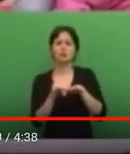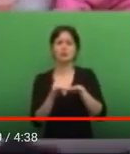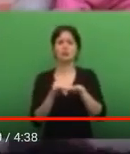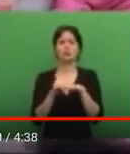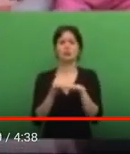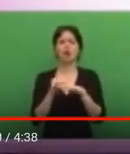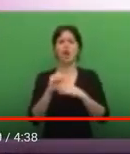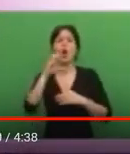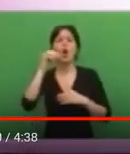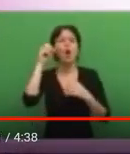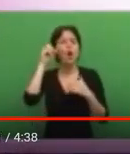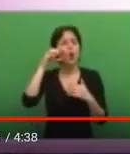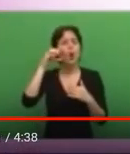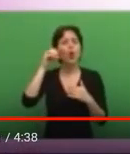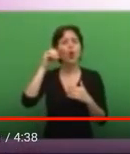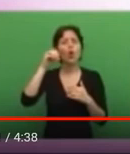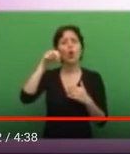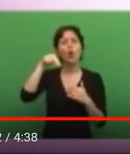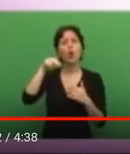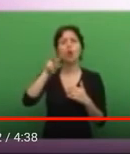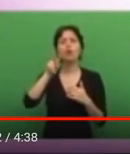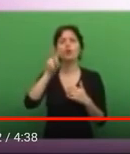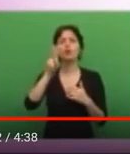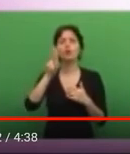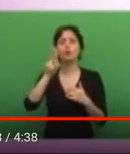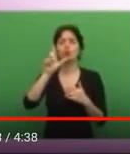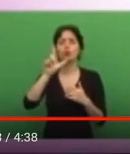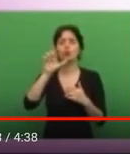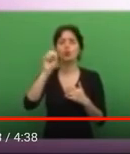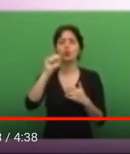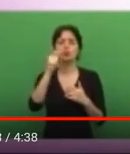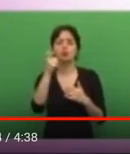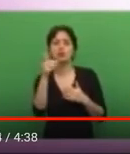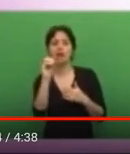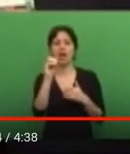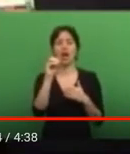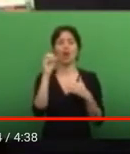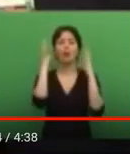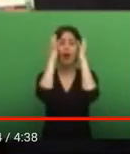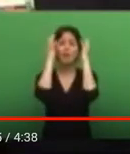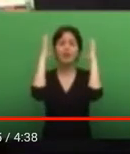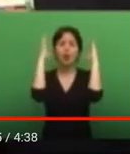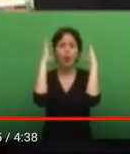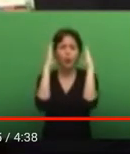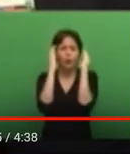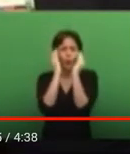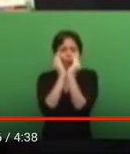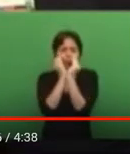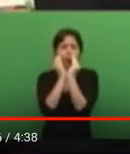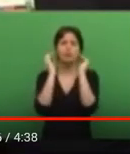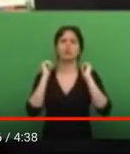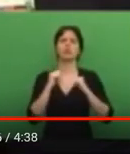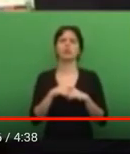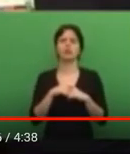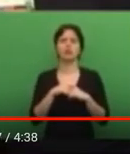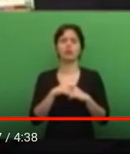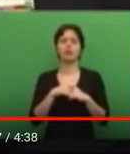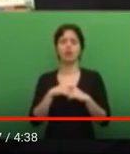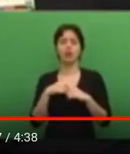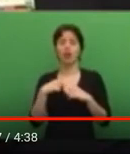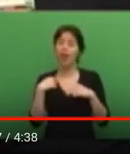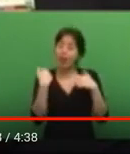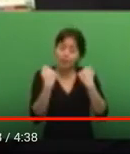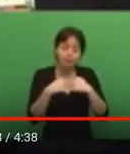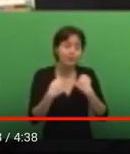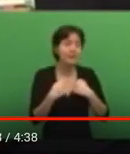bruxismo, convulsão e até a diminuição do crescimento da cabeça. A principal dificuldade é assim, a dependência que